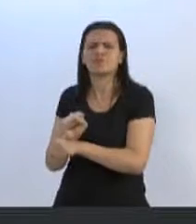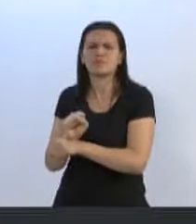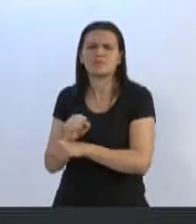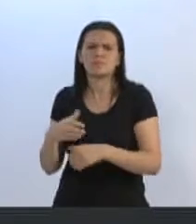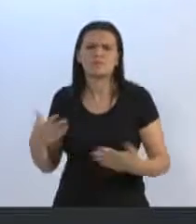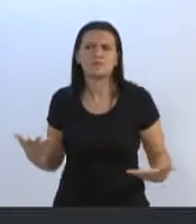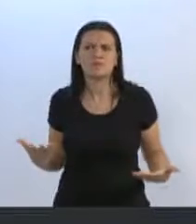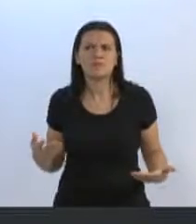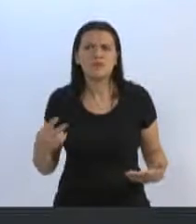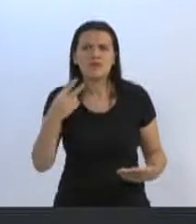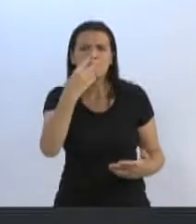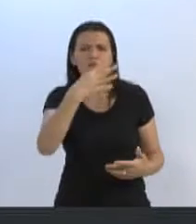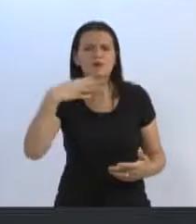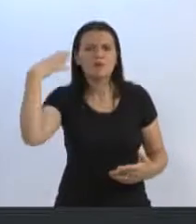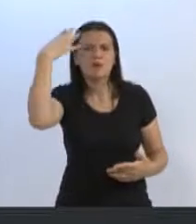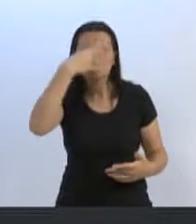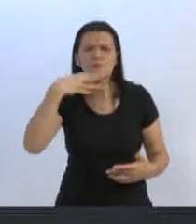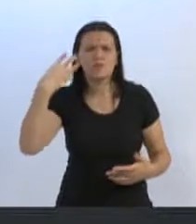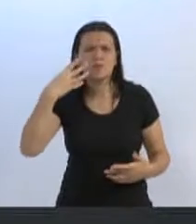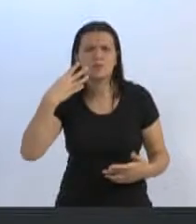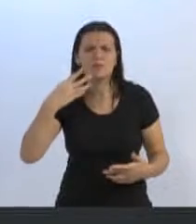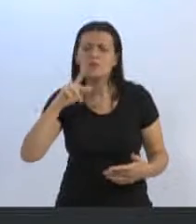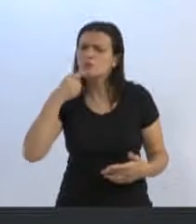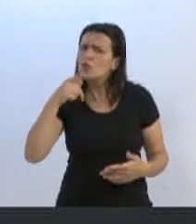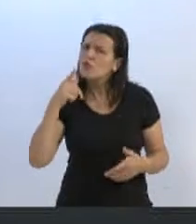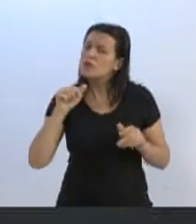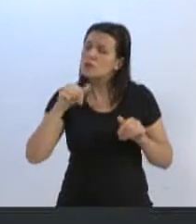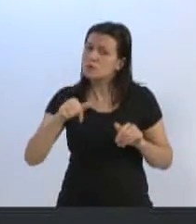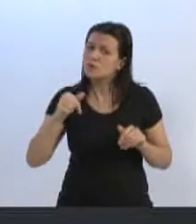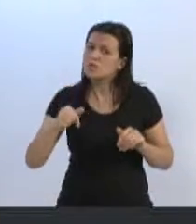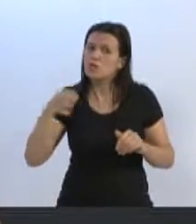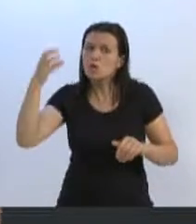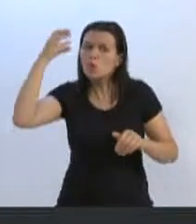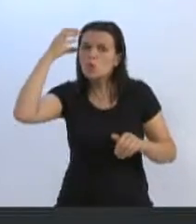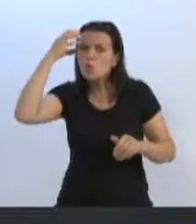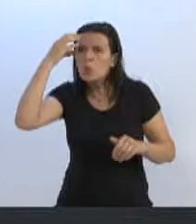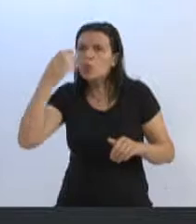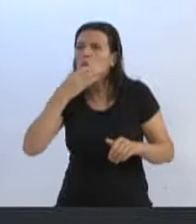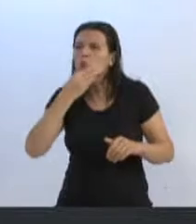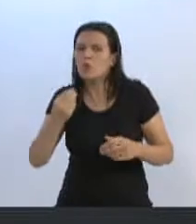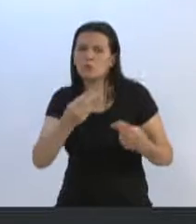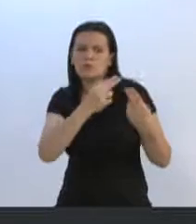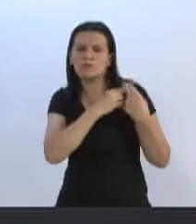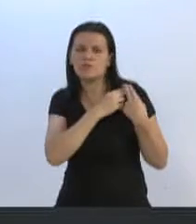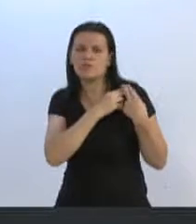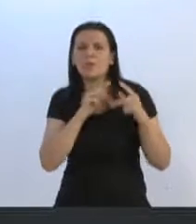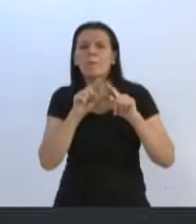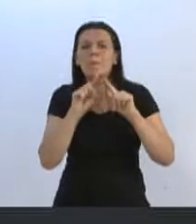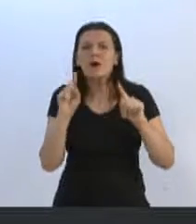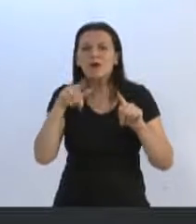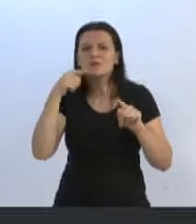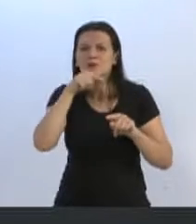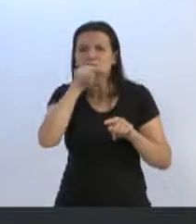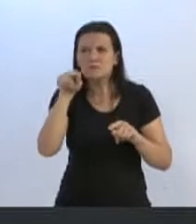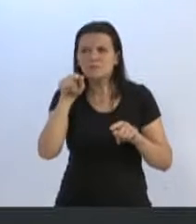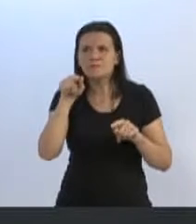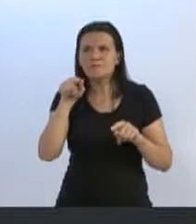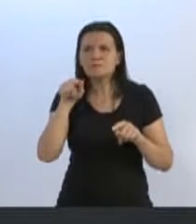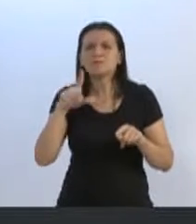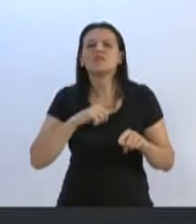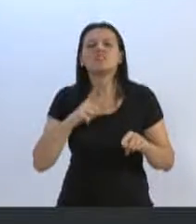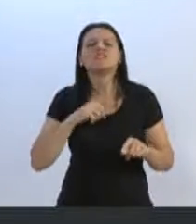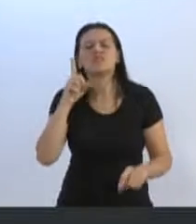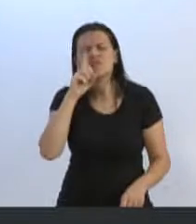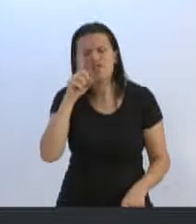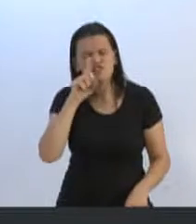trabalhar. É 24 horas de serviço. Não estou tirando a culpa, certo, do assassino, mas quero dizer para você que houve falha,